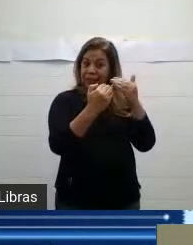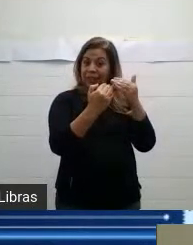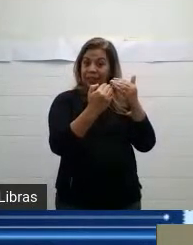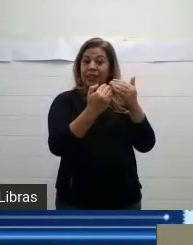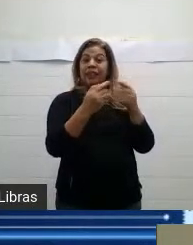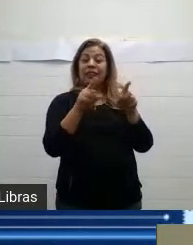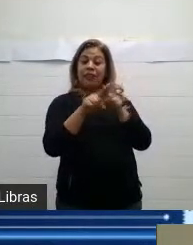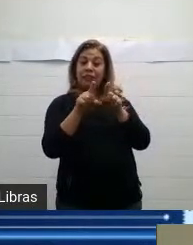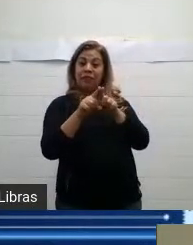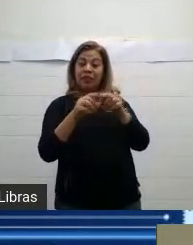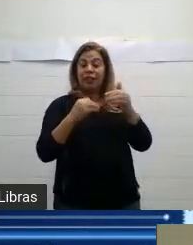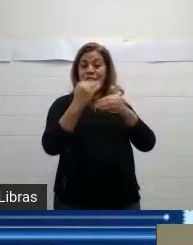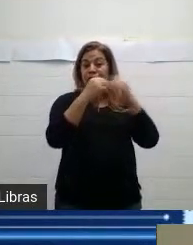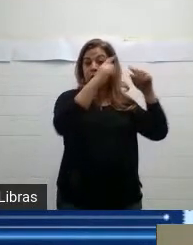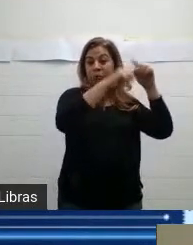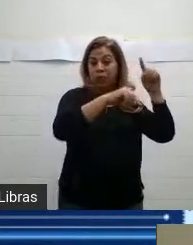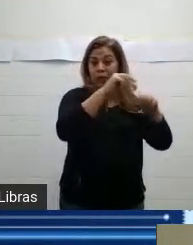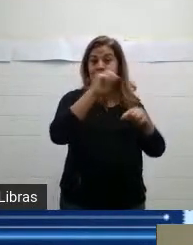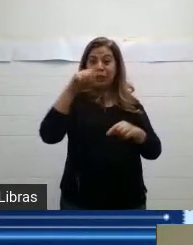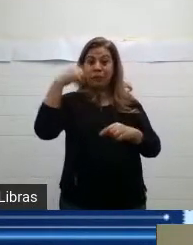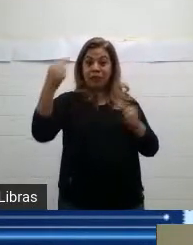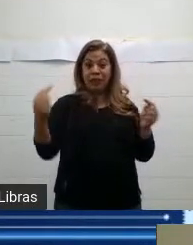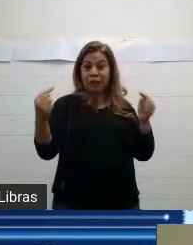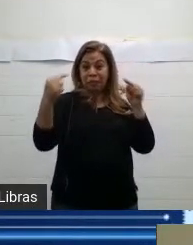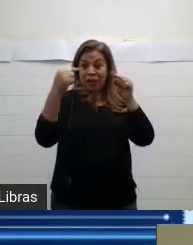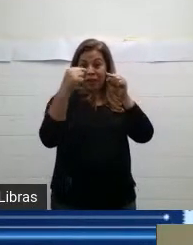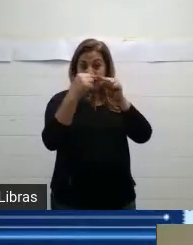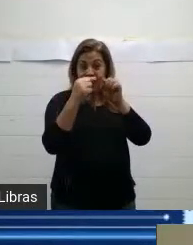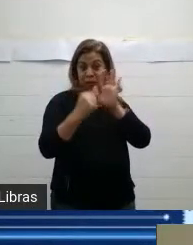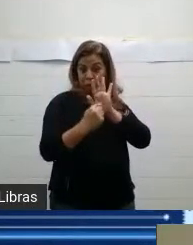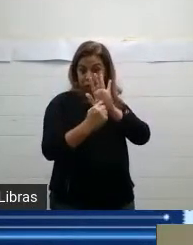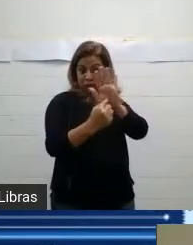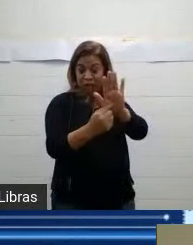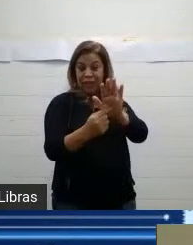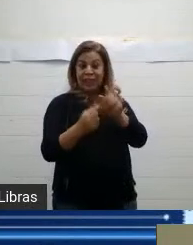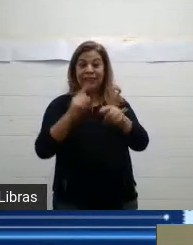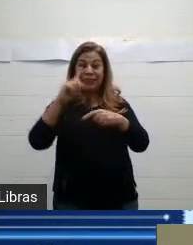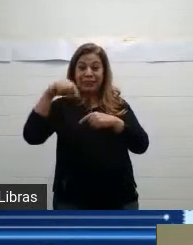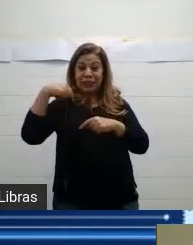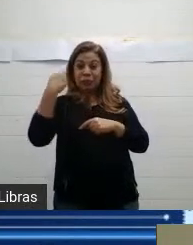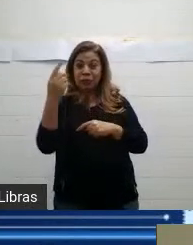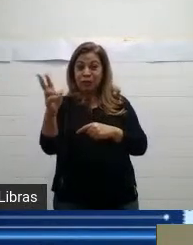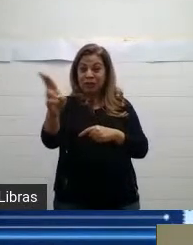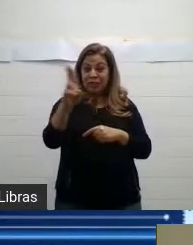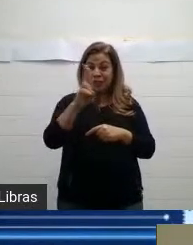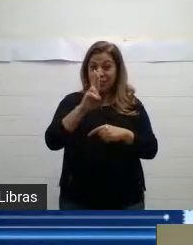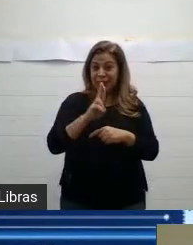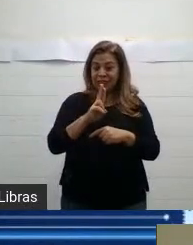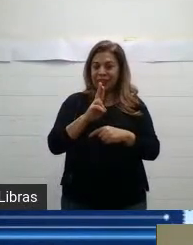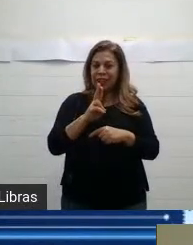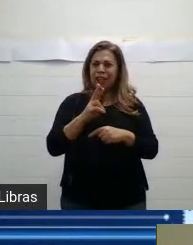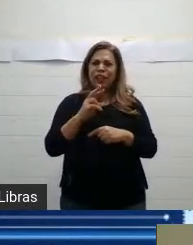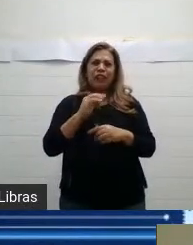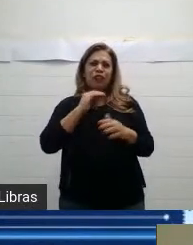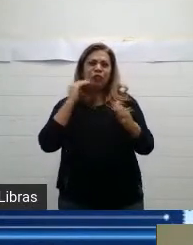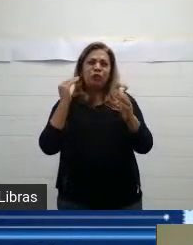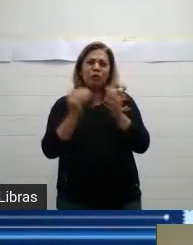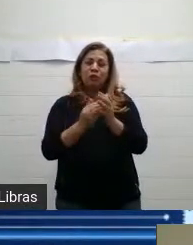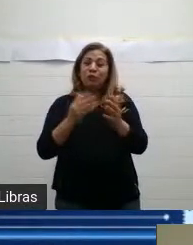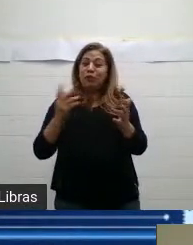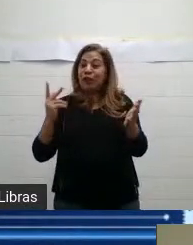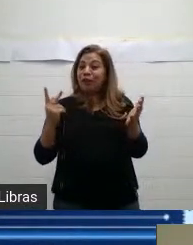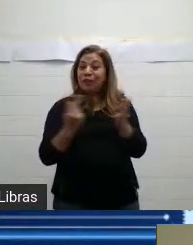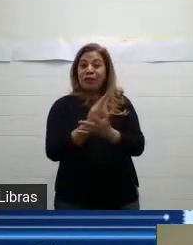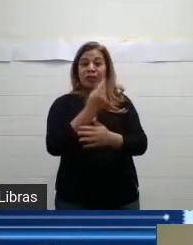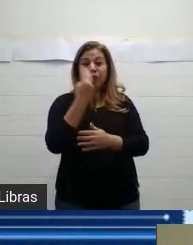você desenvolve, você tem que aplicar. E depois escrever os resultados. E tudo isso em 2 anos. Então, é